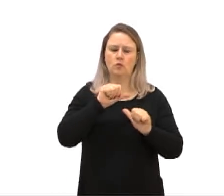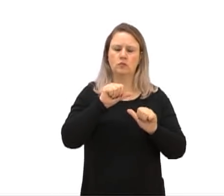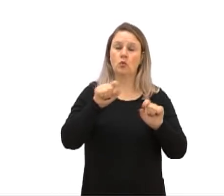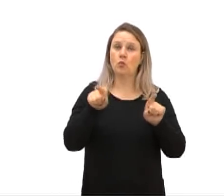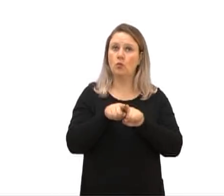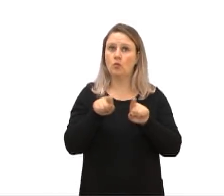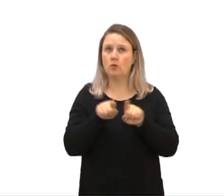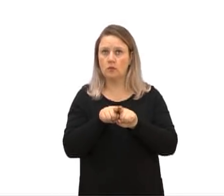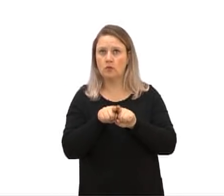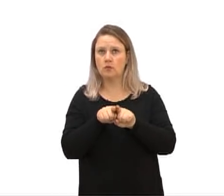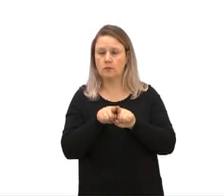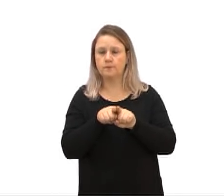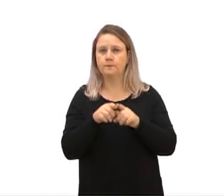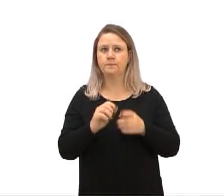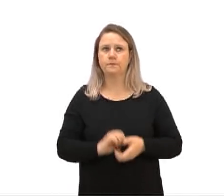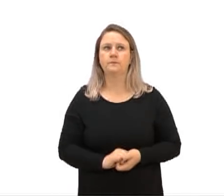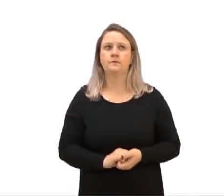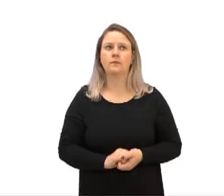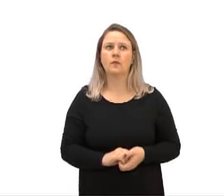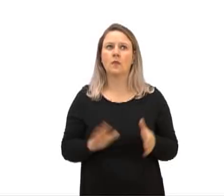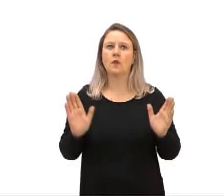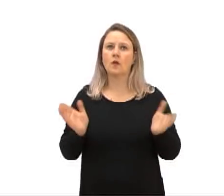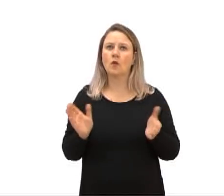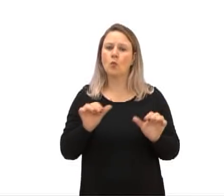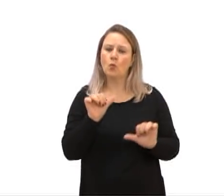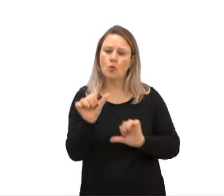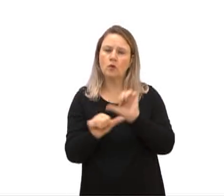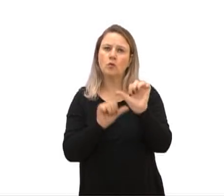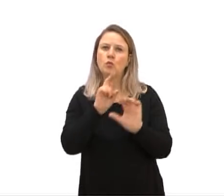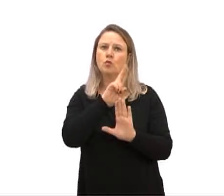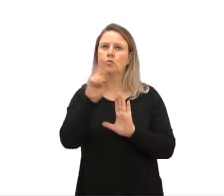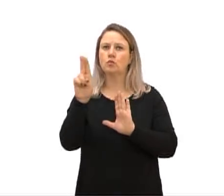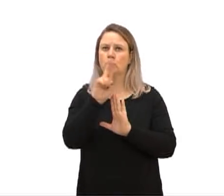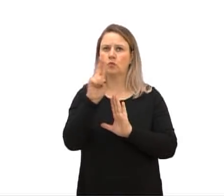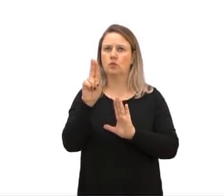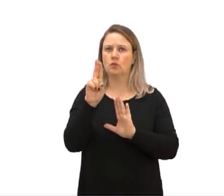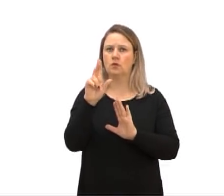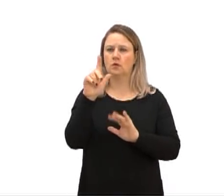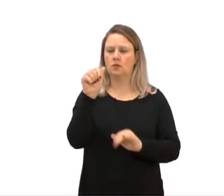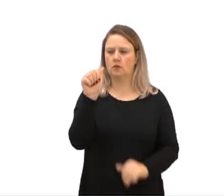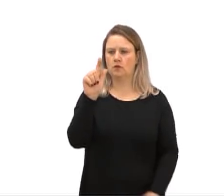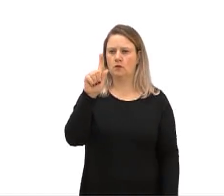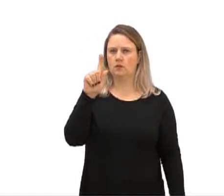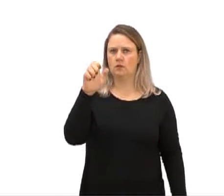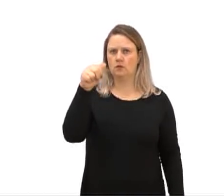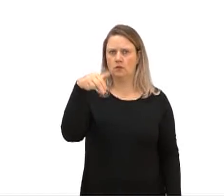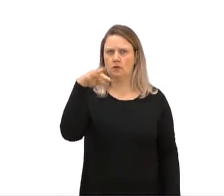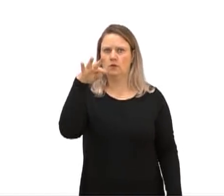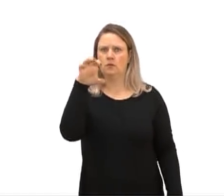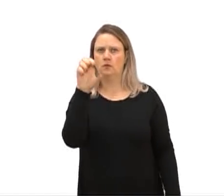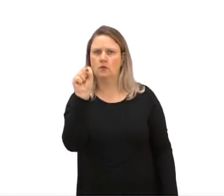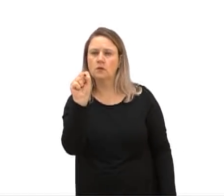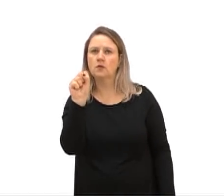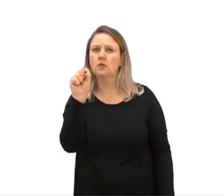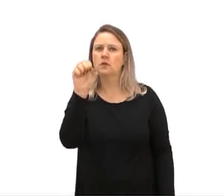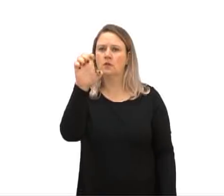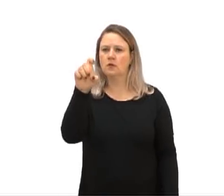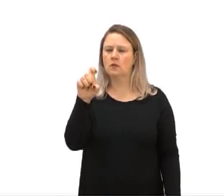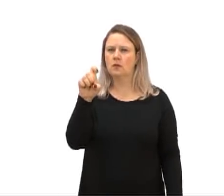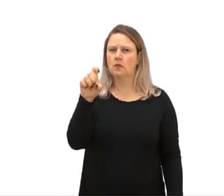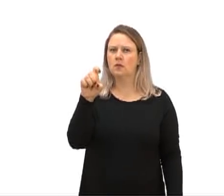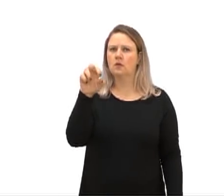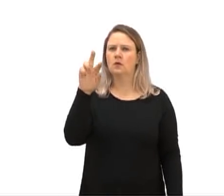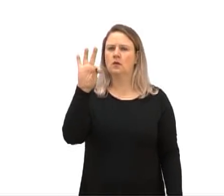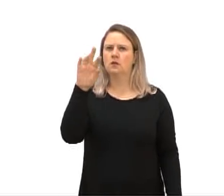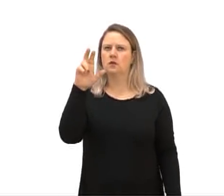o que os agentes internos produziu. Estes processos são denominados, então, de agentes externos e dependem do ar,